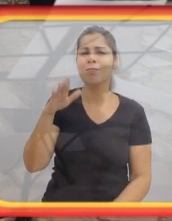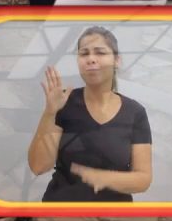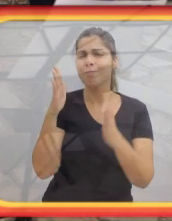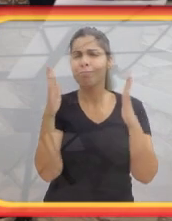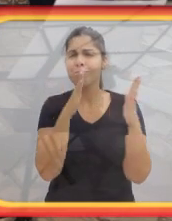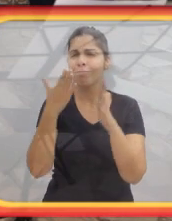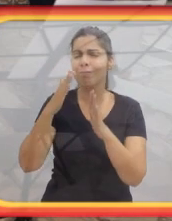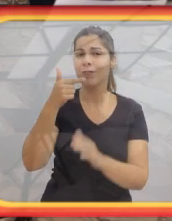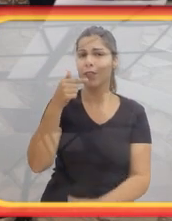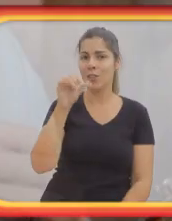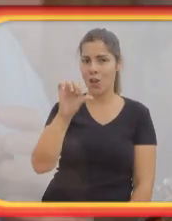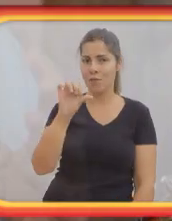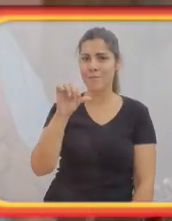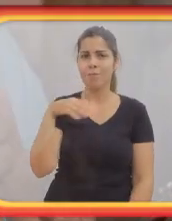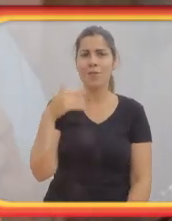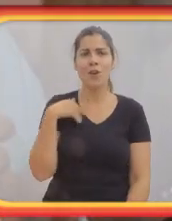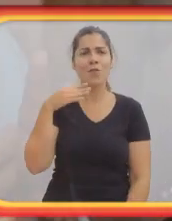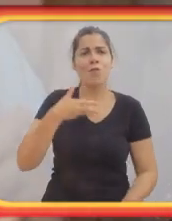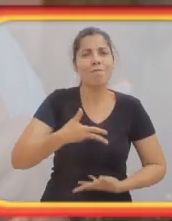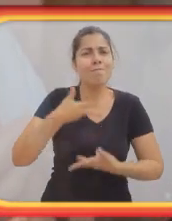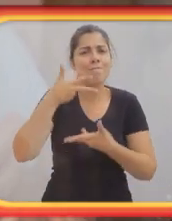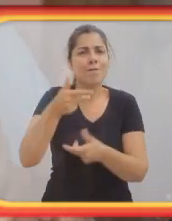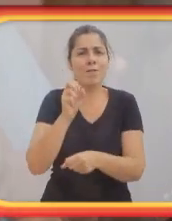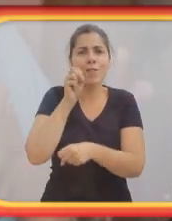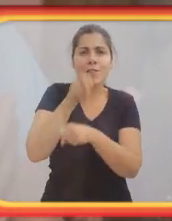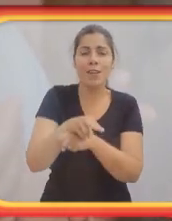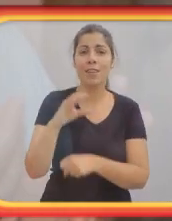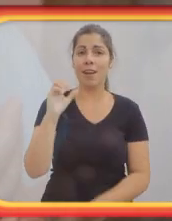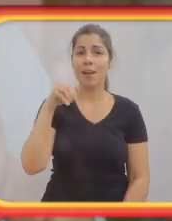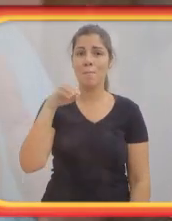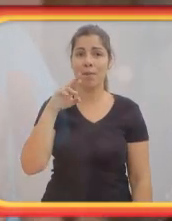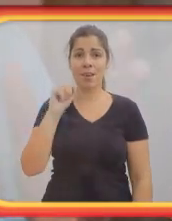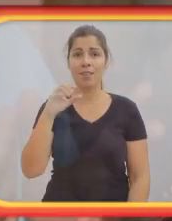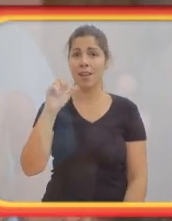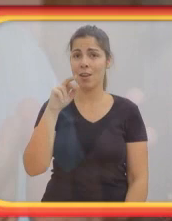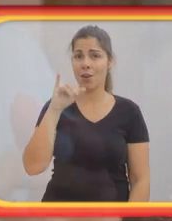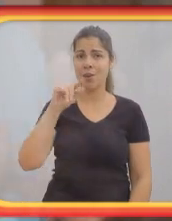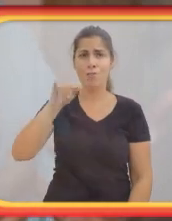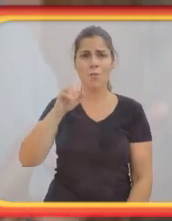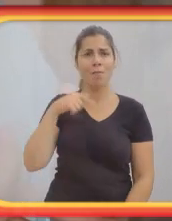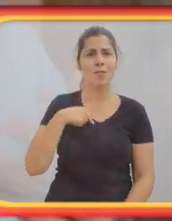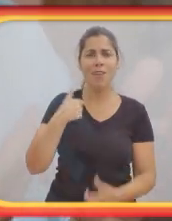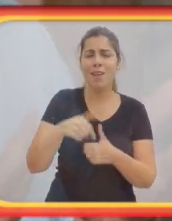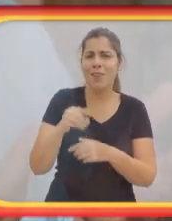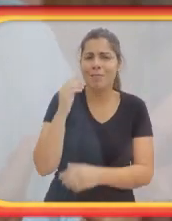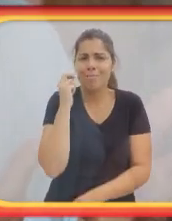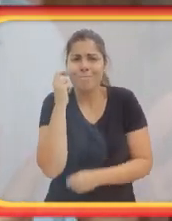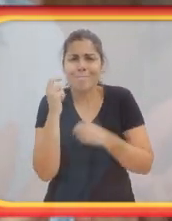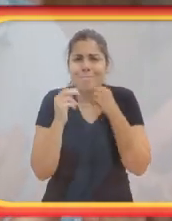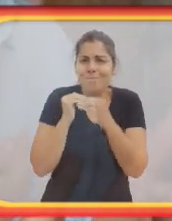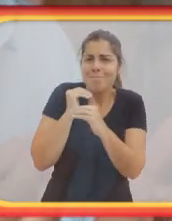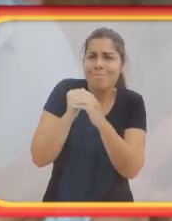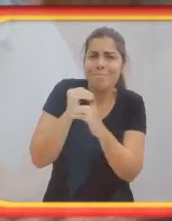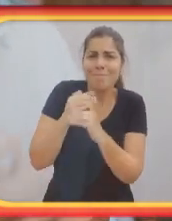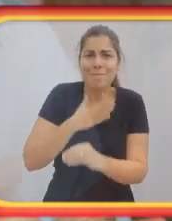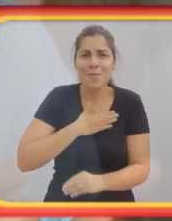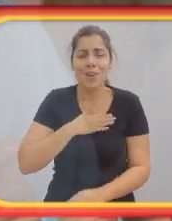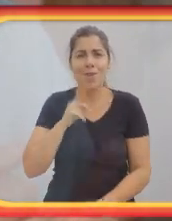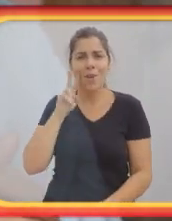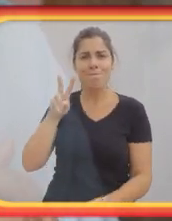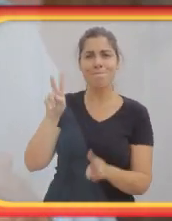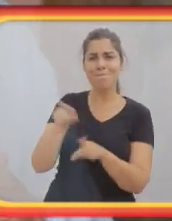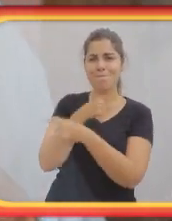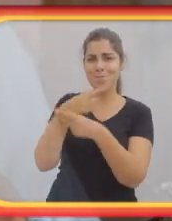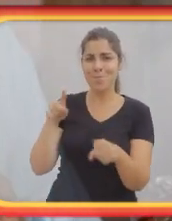Carioca, o Joel, ele já estava muito íntimo de mim do ponto de vista musical, mas eu nem conhecia pessoalmente, nunca tinha